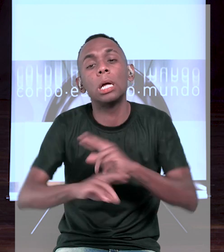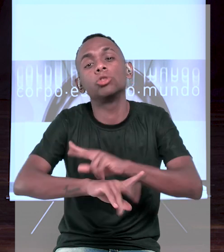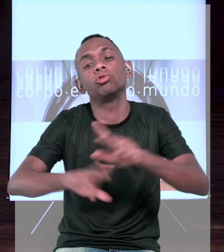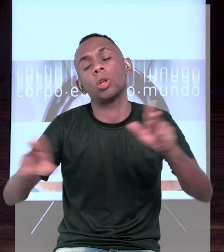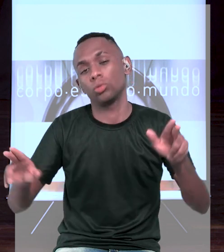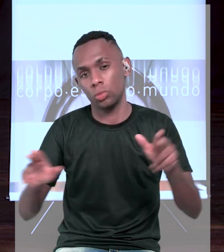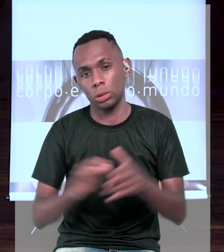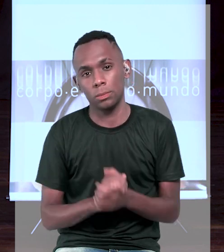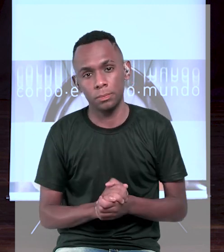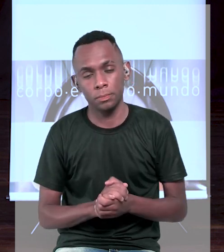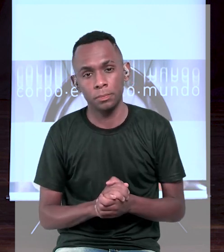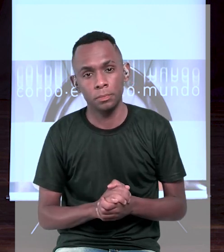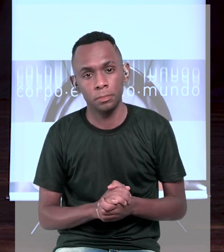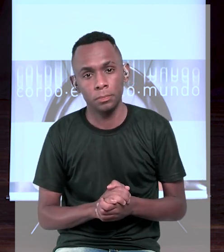Platão.